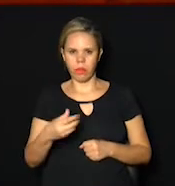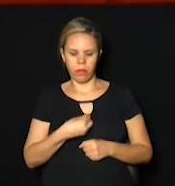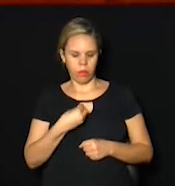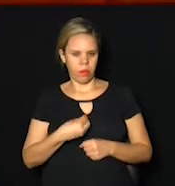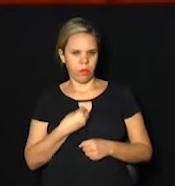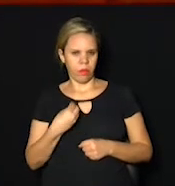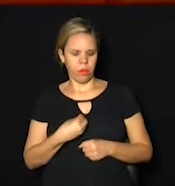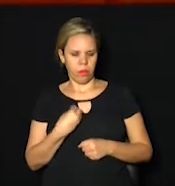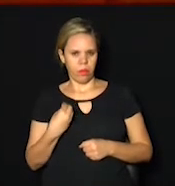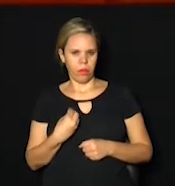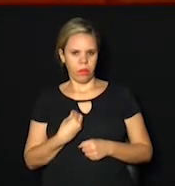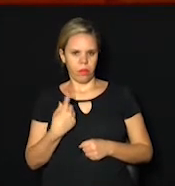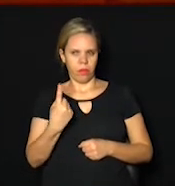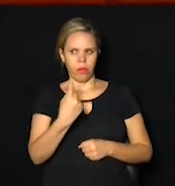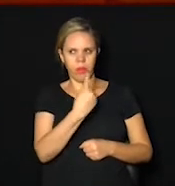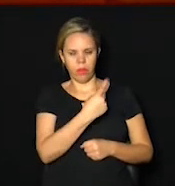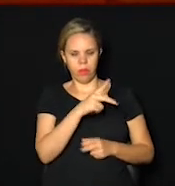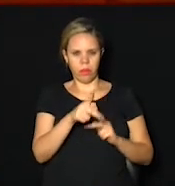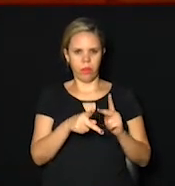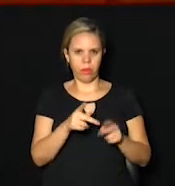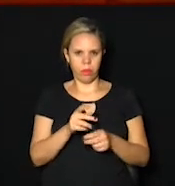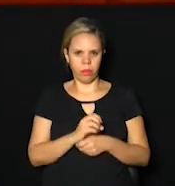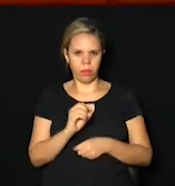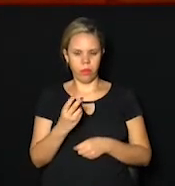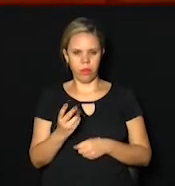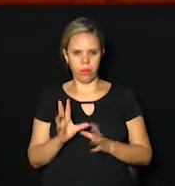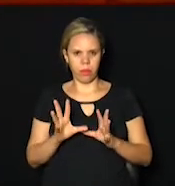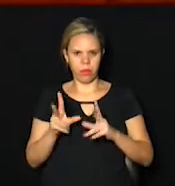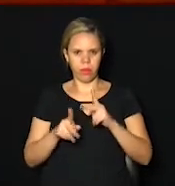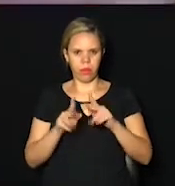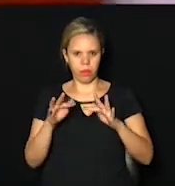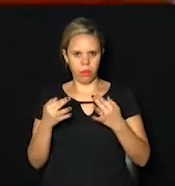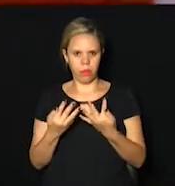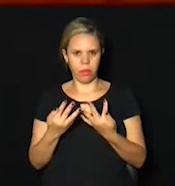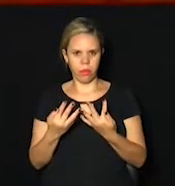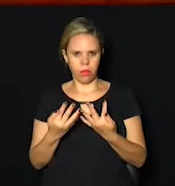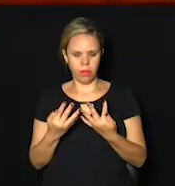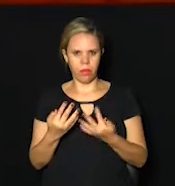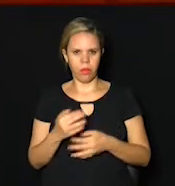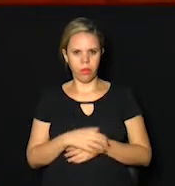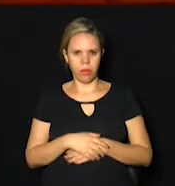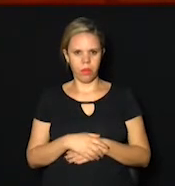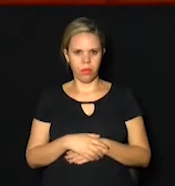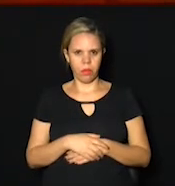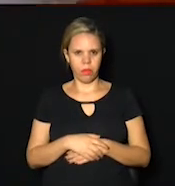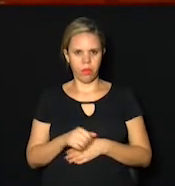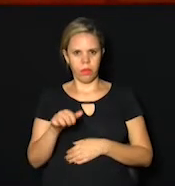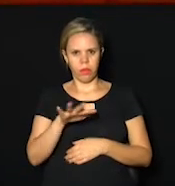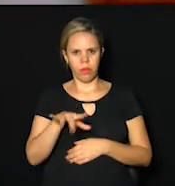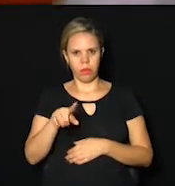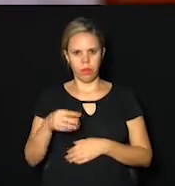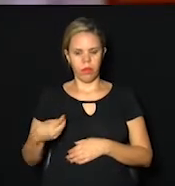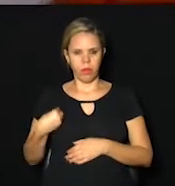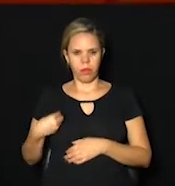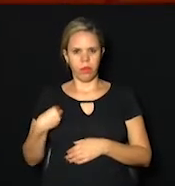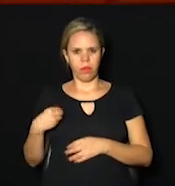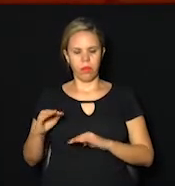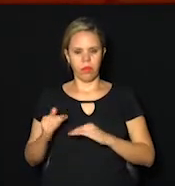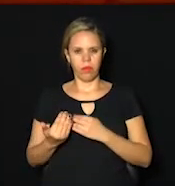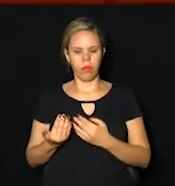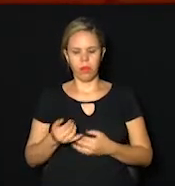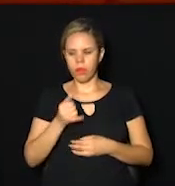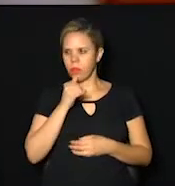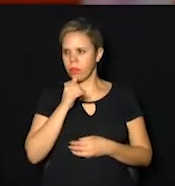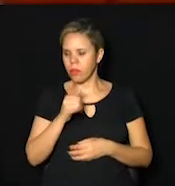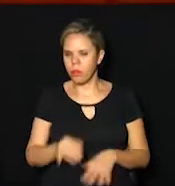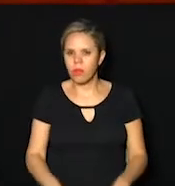ou individualmente, ou coletivamente na família, ou coletivamente no ambiente que você vive, tá? O bairro, por exemplo,